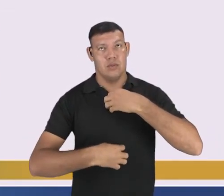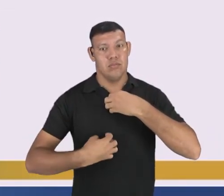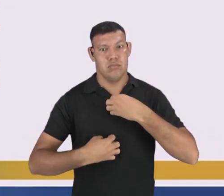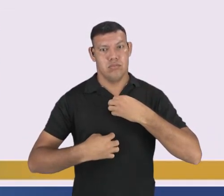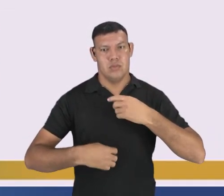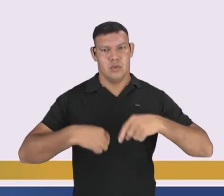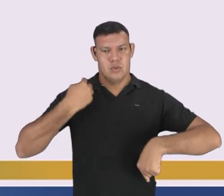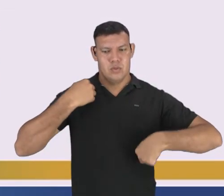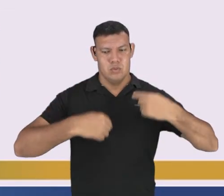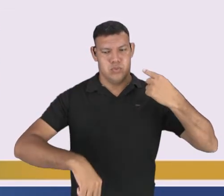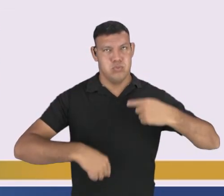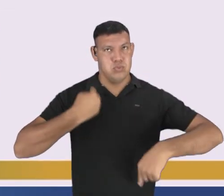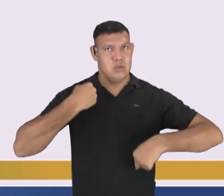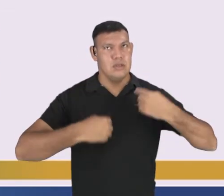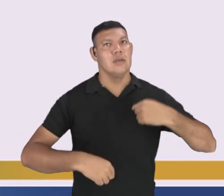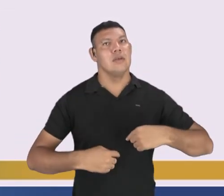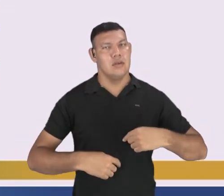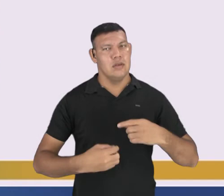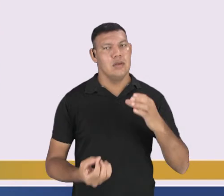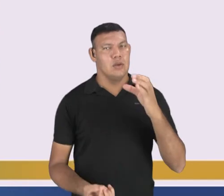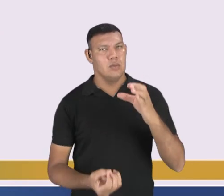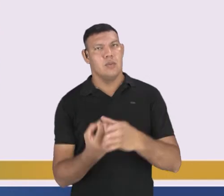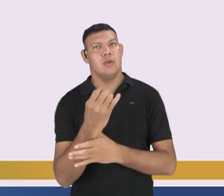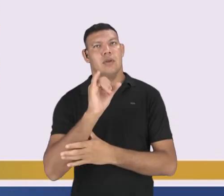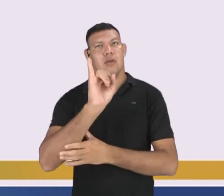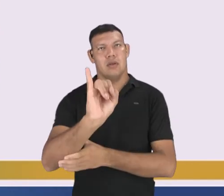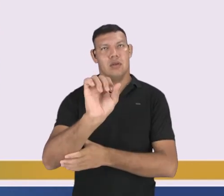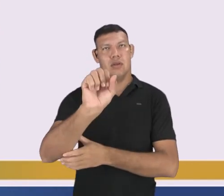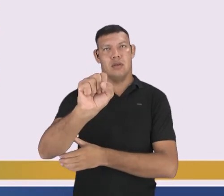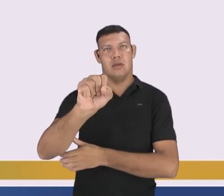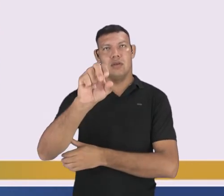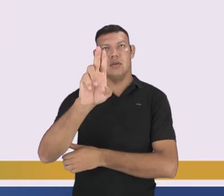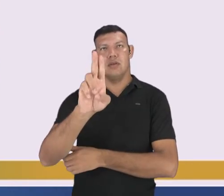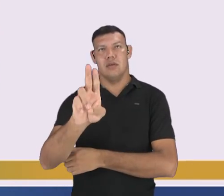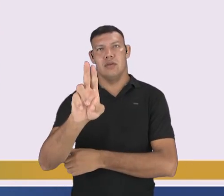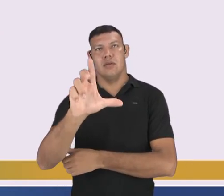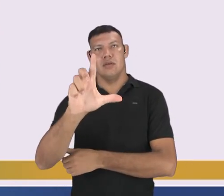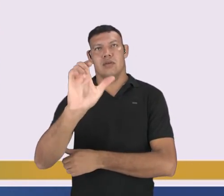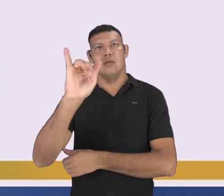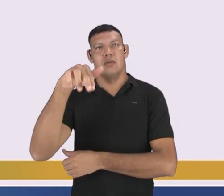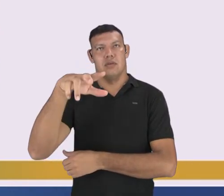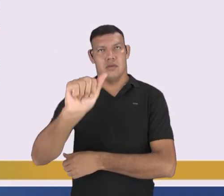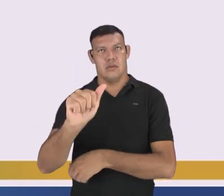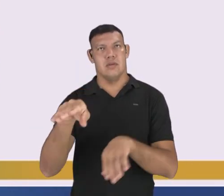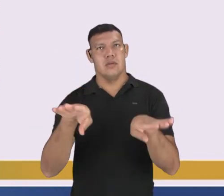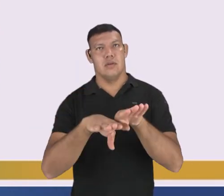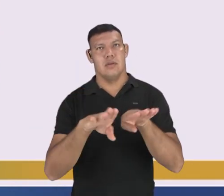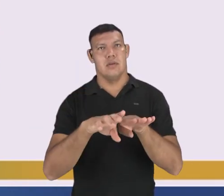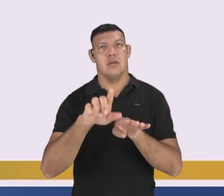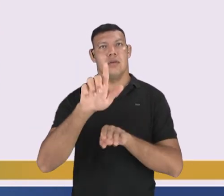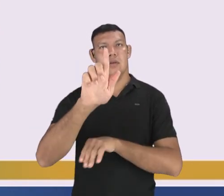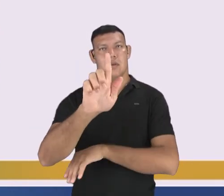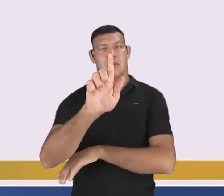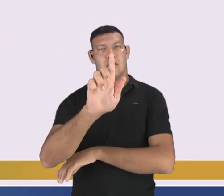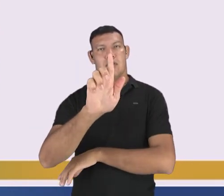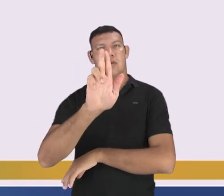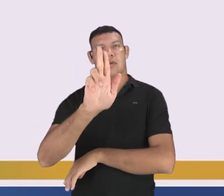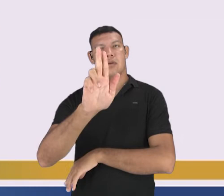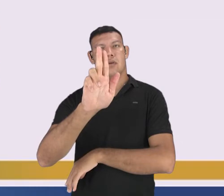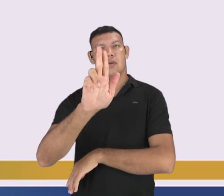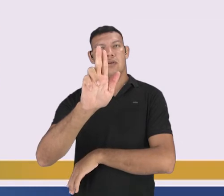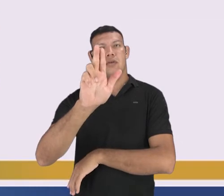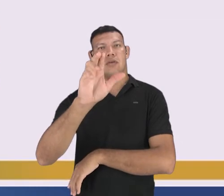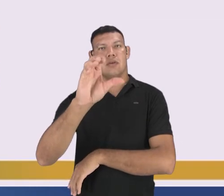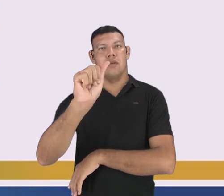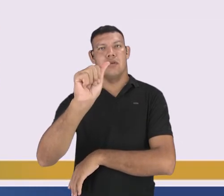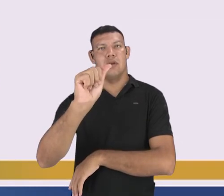endócrino, ela é responsável por produzir a insulina e o glucagon, e no sistema digestório, ela é responsável por produzir